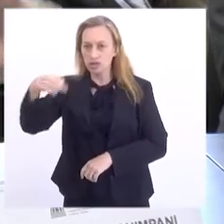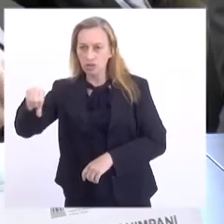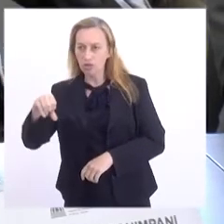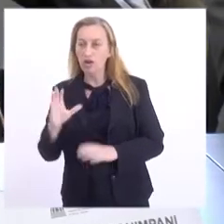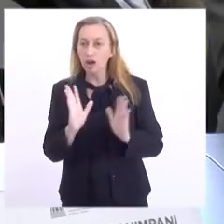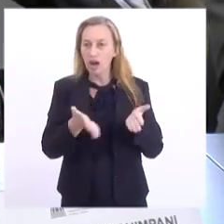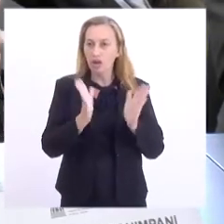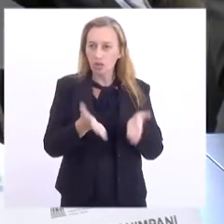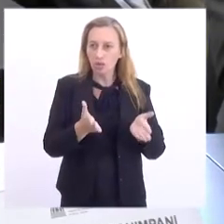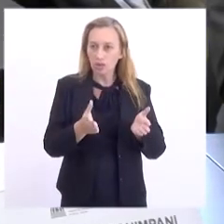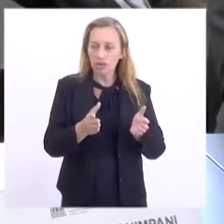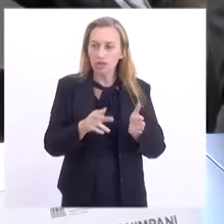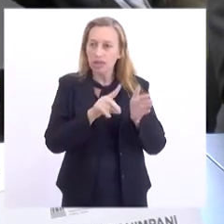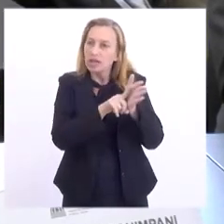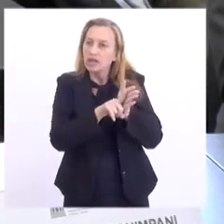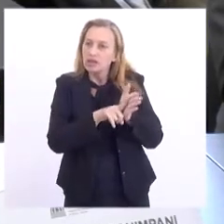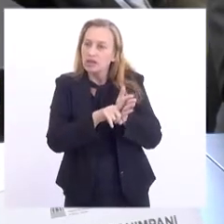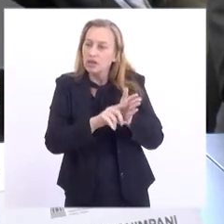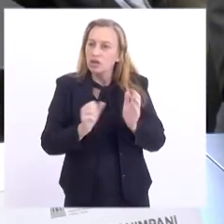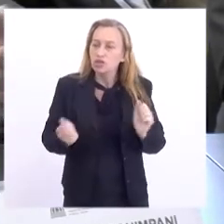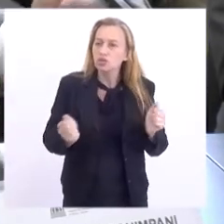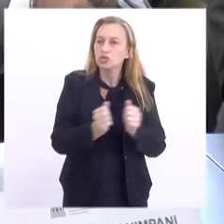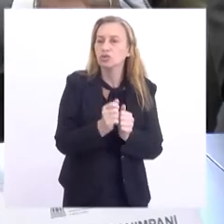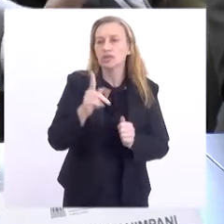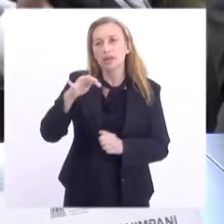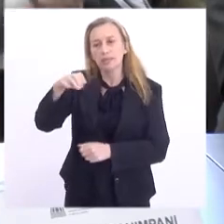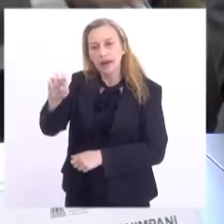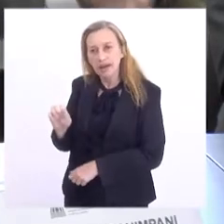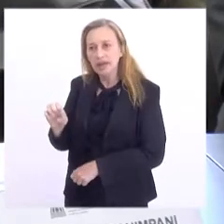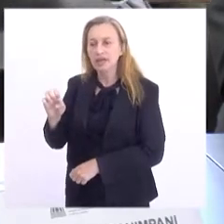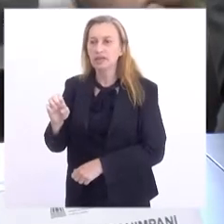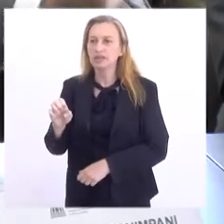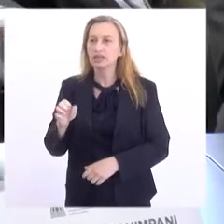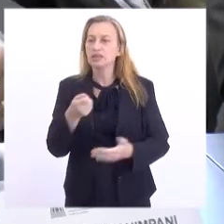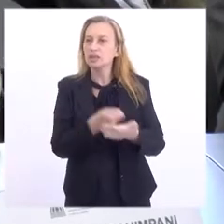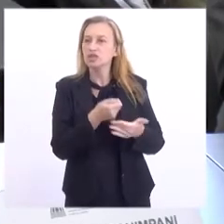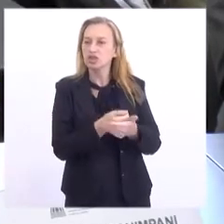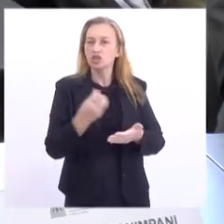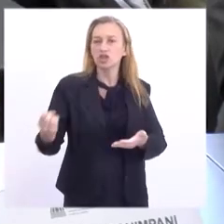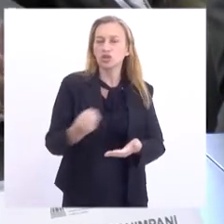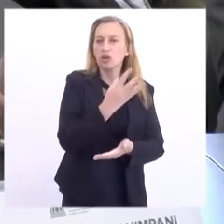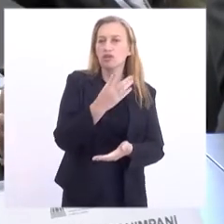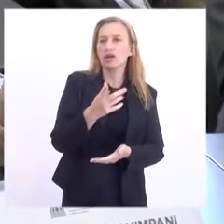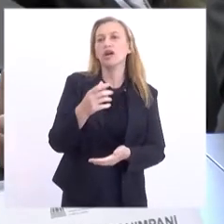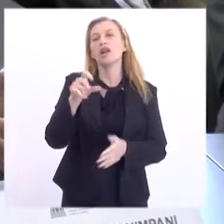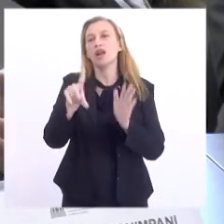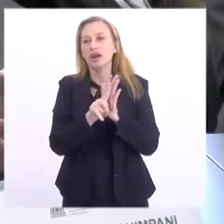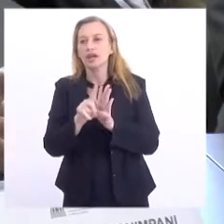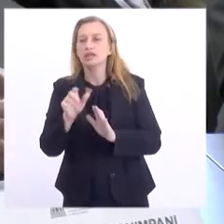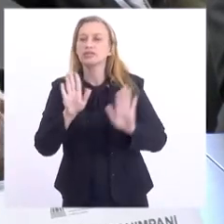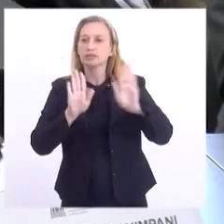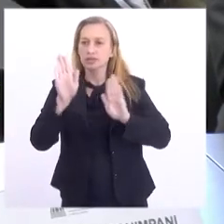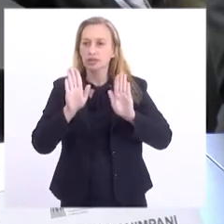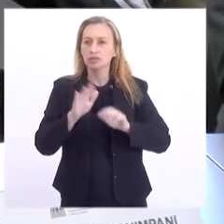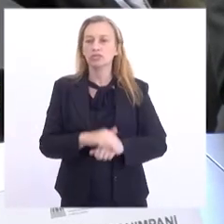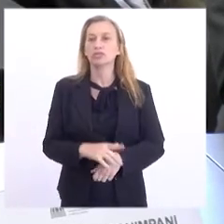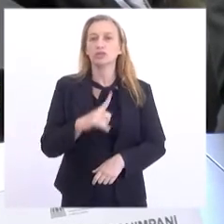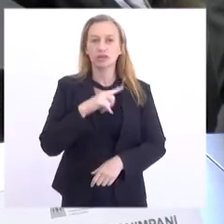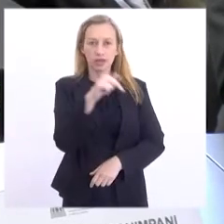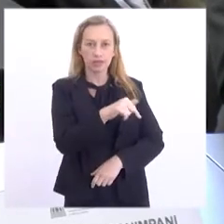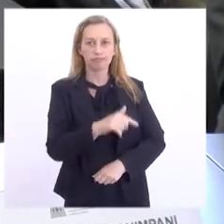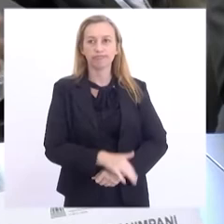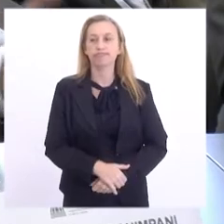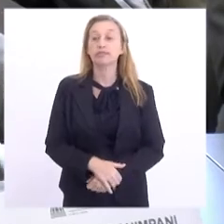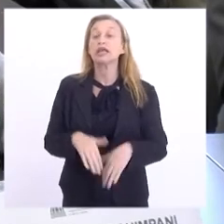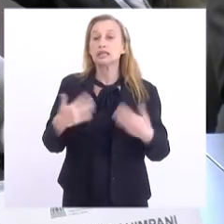agora e está em revisão conjunto com a Seplag em razão da vigência da nova lei de licitações vai precisar de alterações sem ele aqui